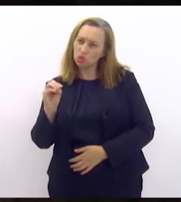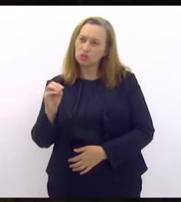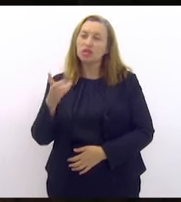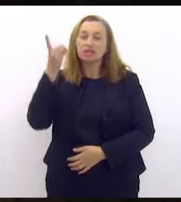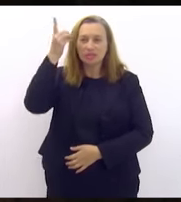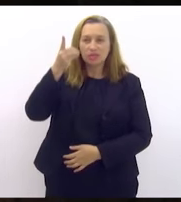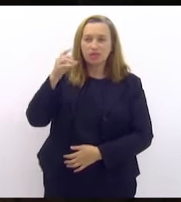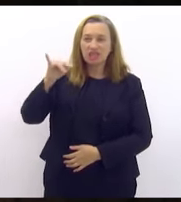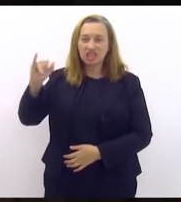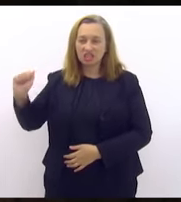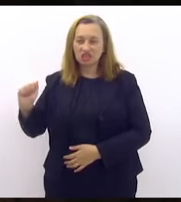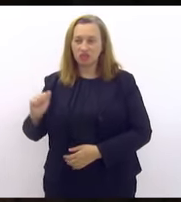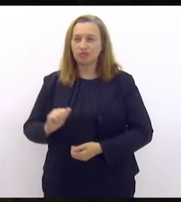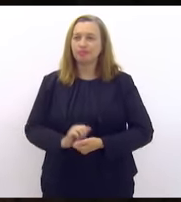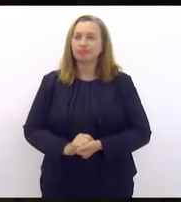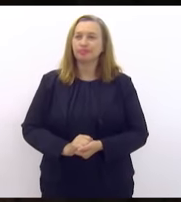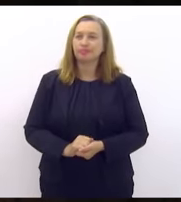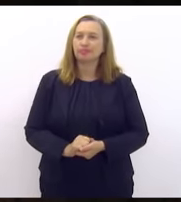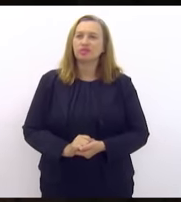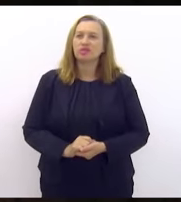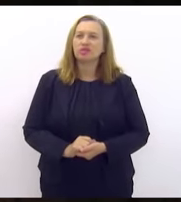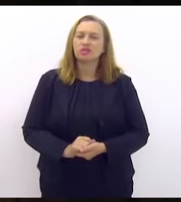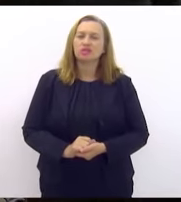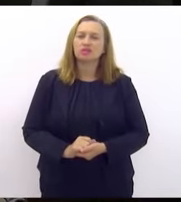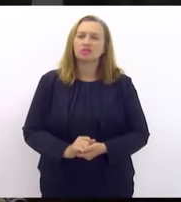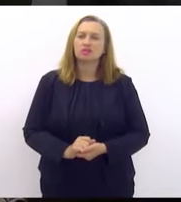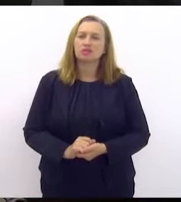Deputada Índia Armelau.